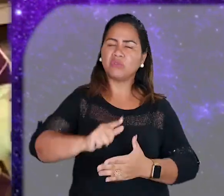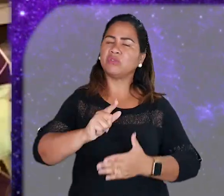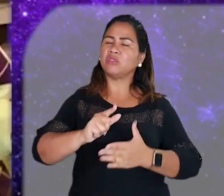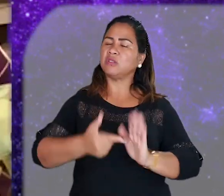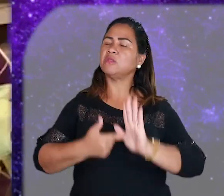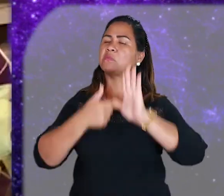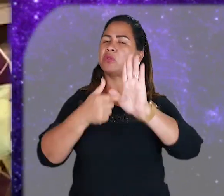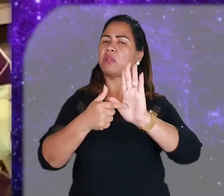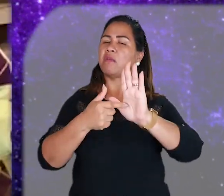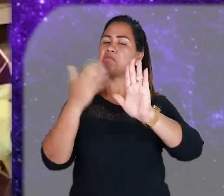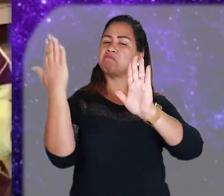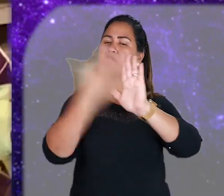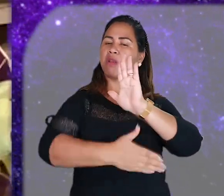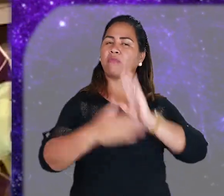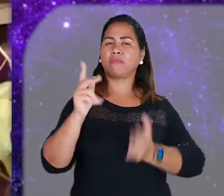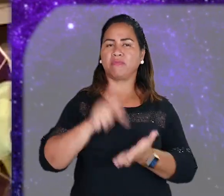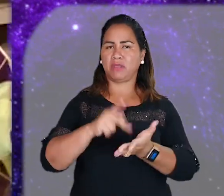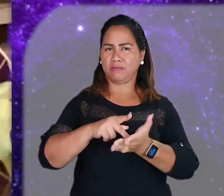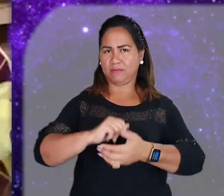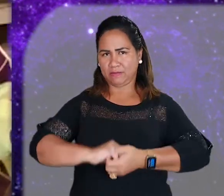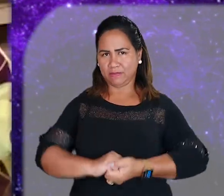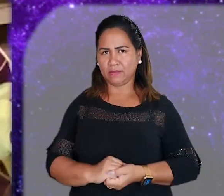tudo suficiente